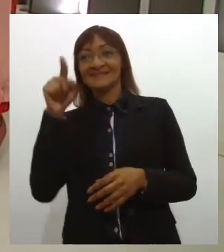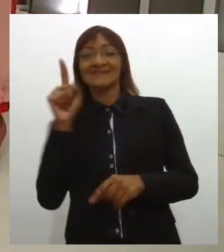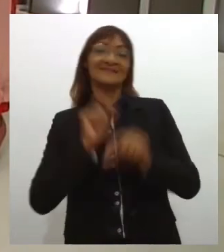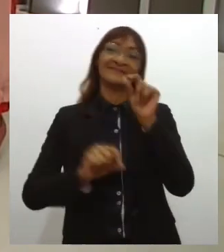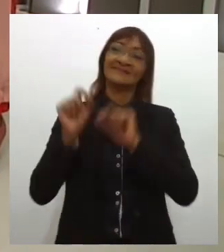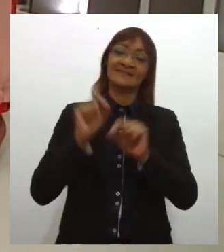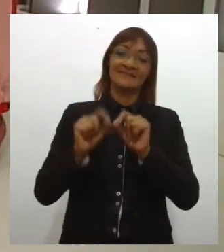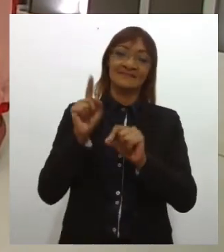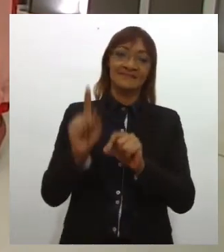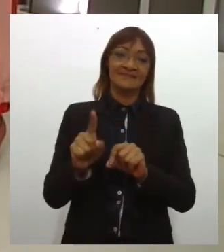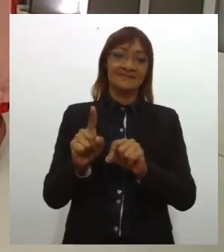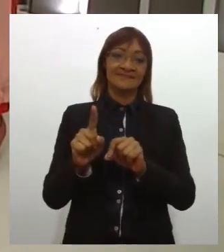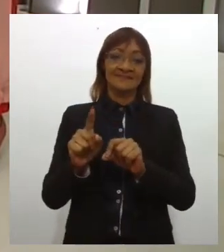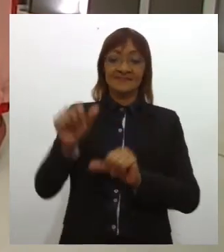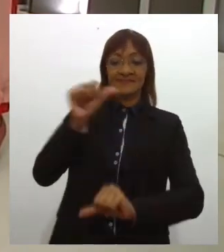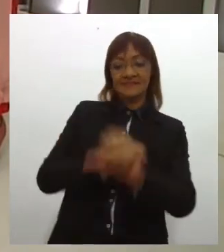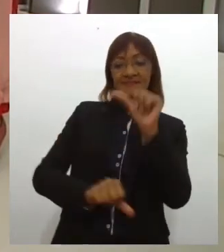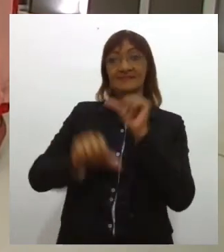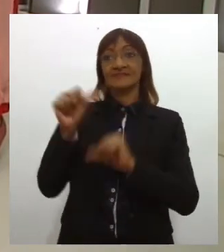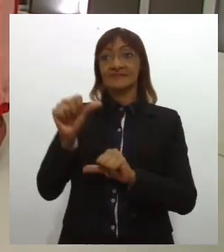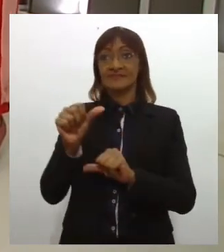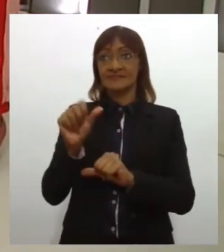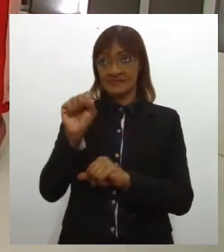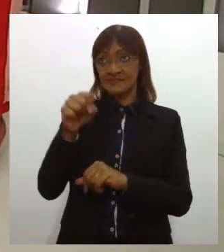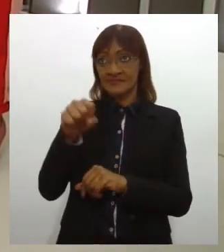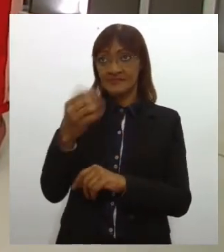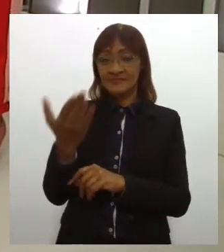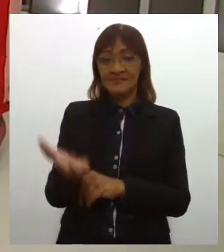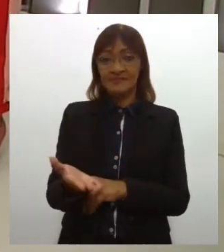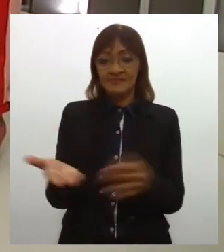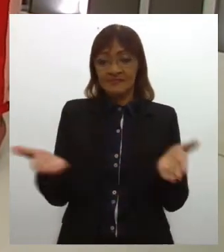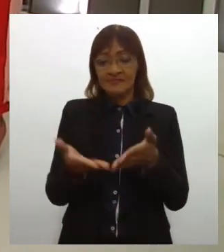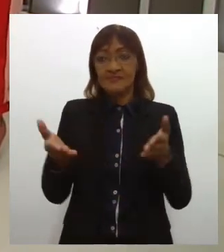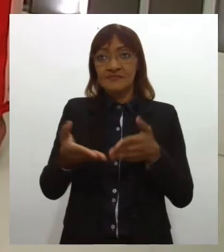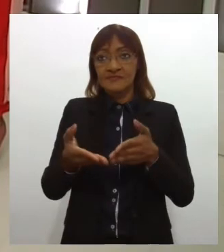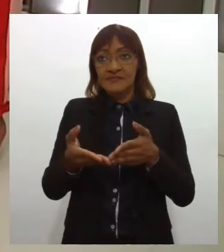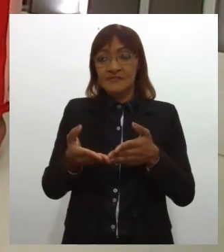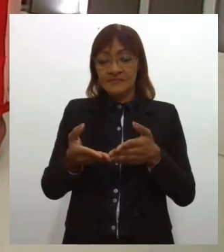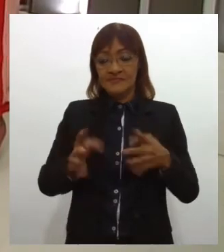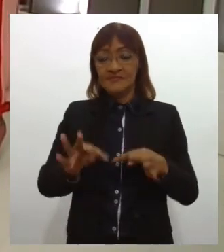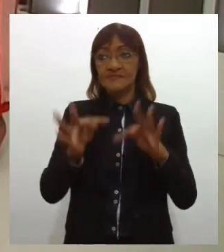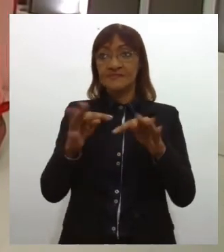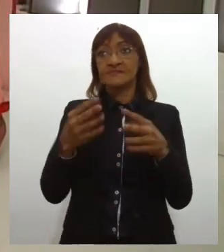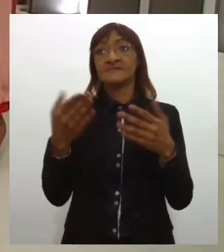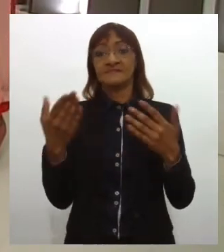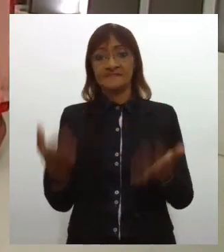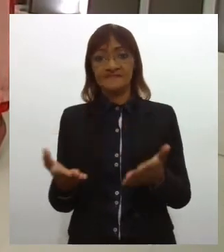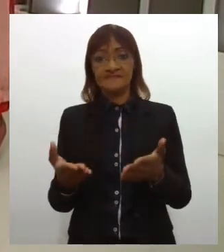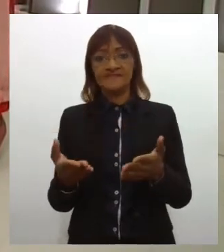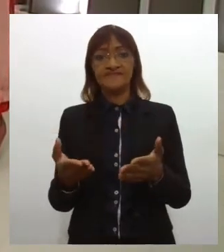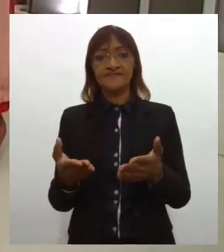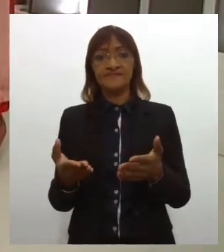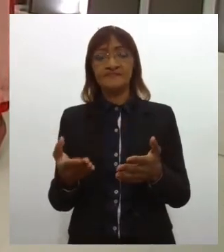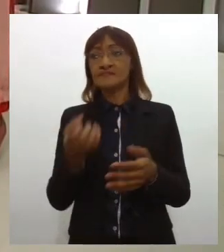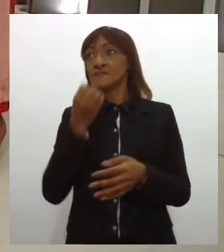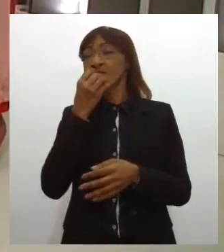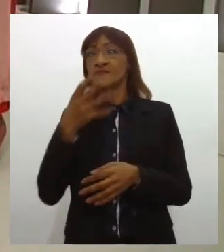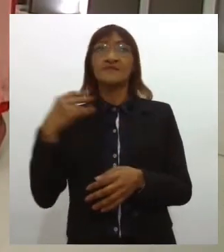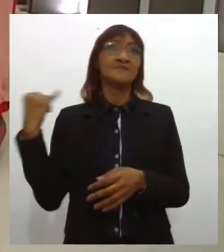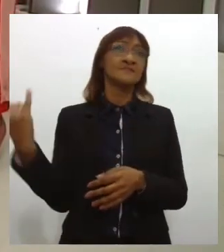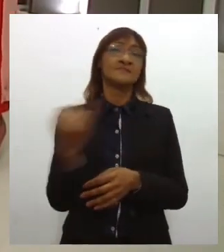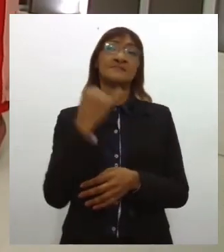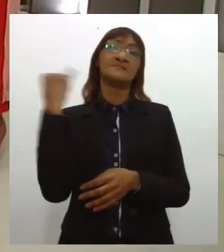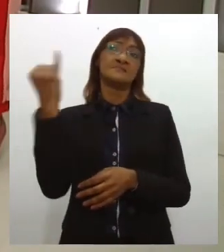questão da transformação digital, né, Marcelo? Porque nesse período de pandemia a gente viu que o meio digital ele foi muito